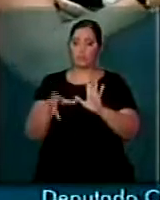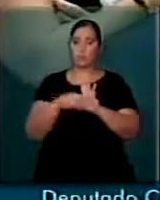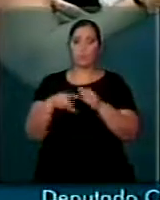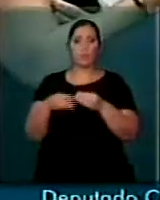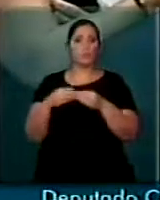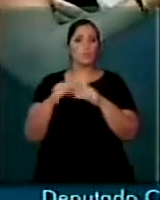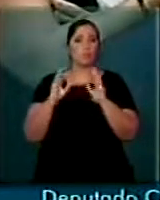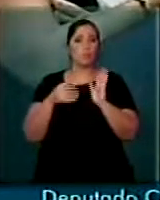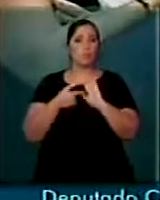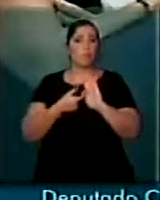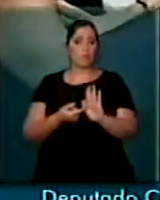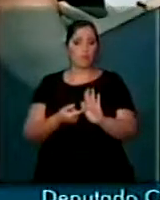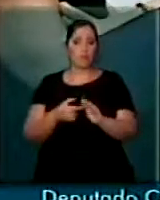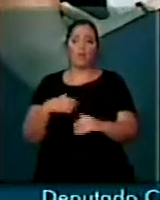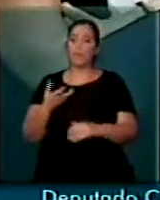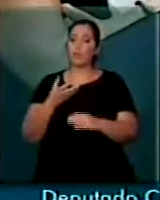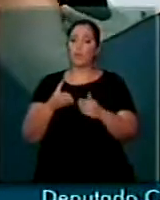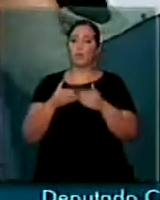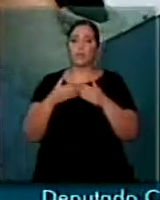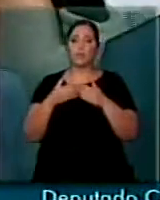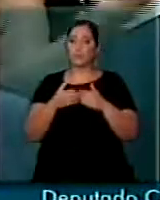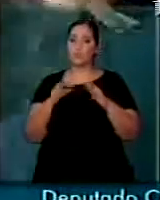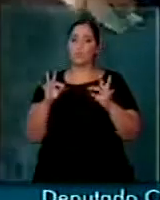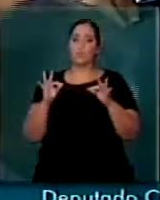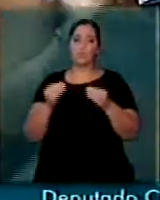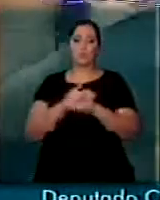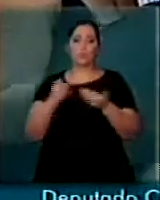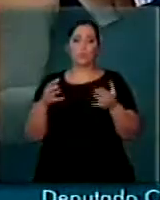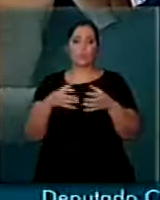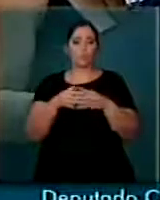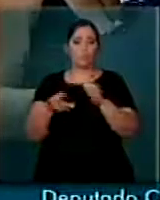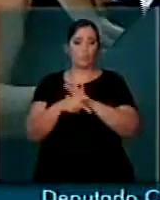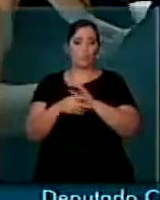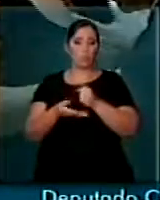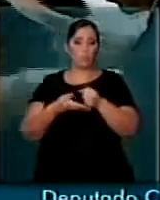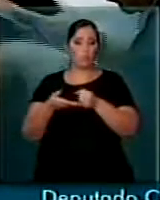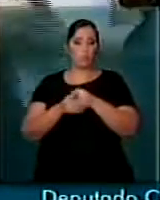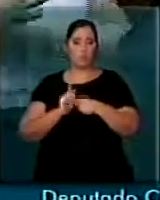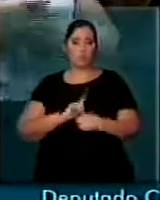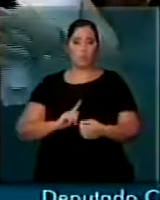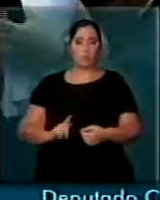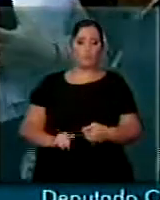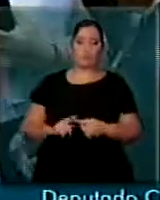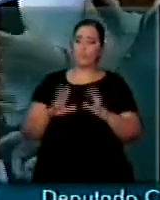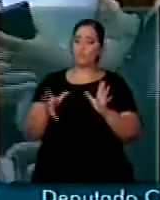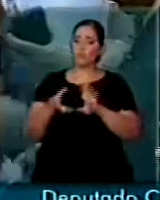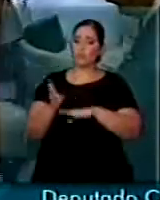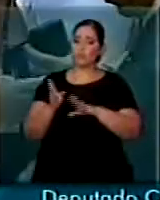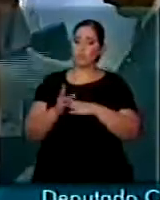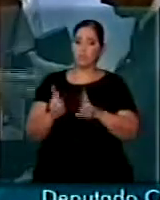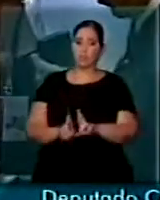emenda aglutinativa eu quero pedir aos partidos da base que fizeram orientação